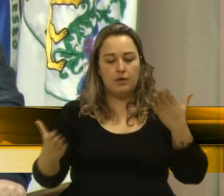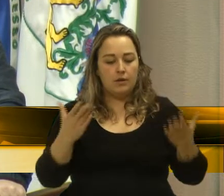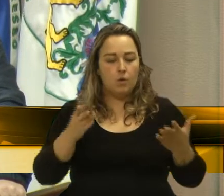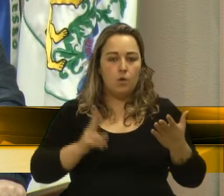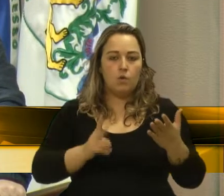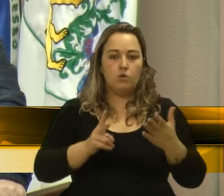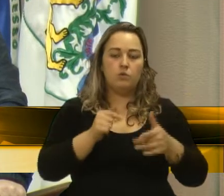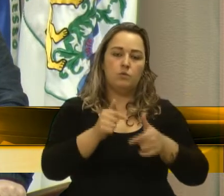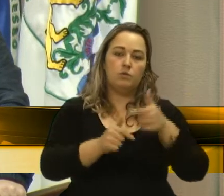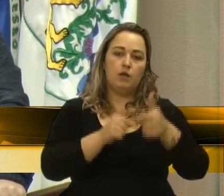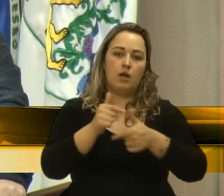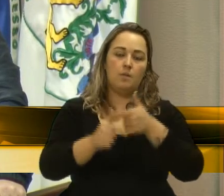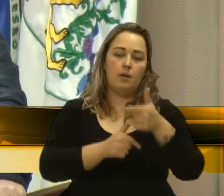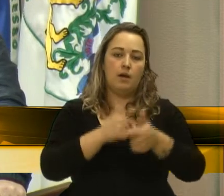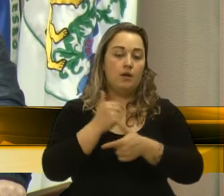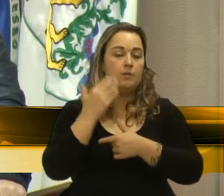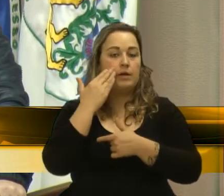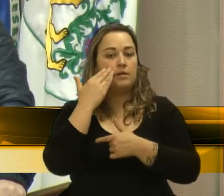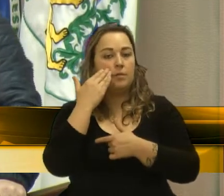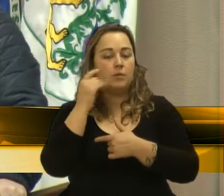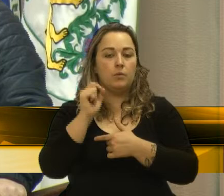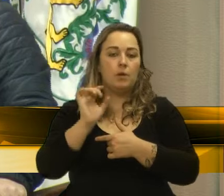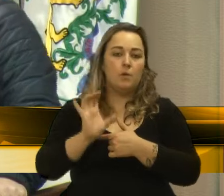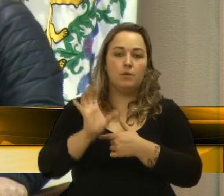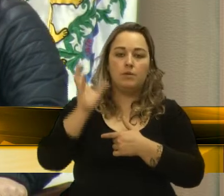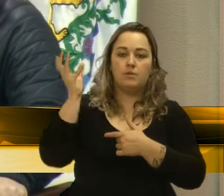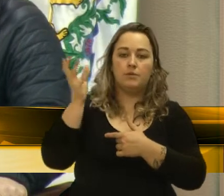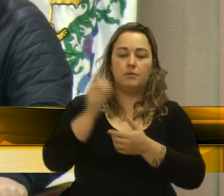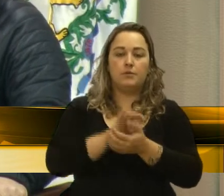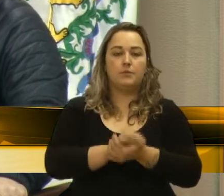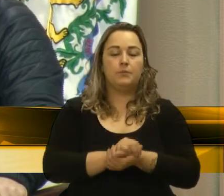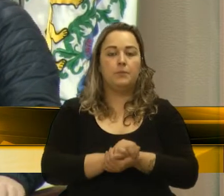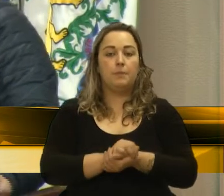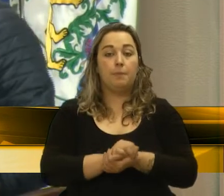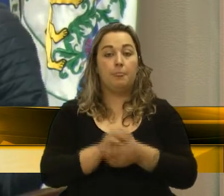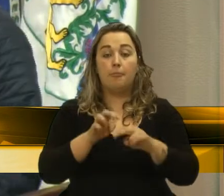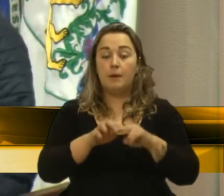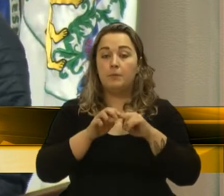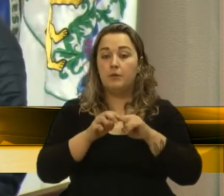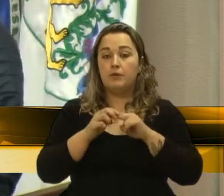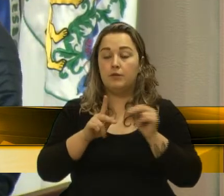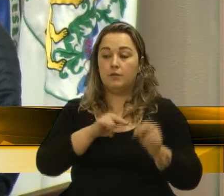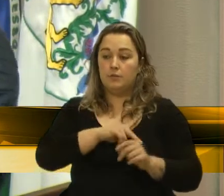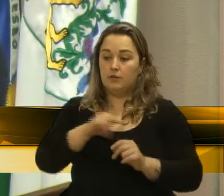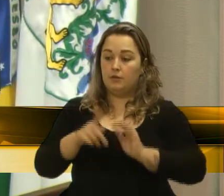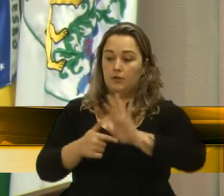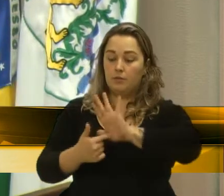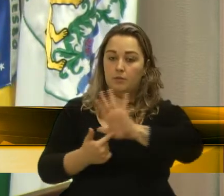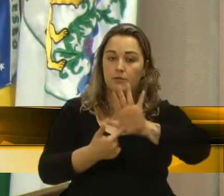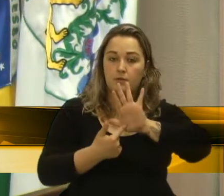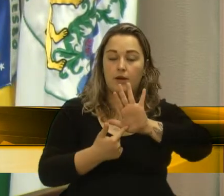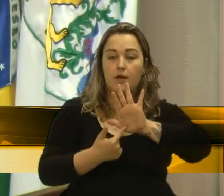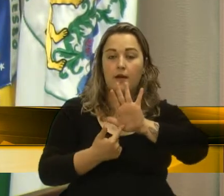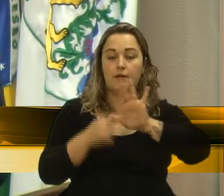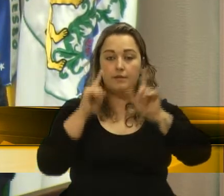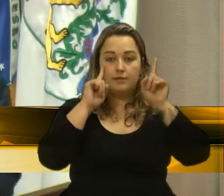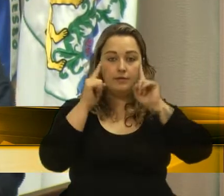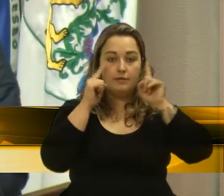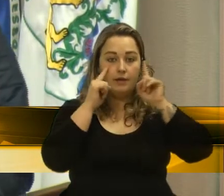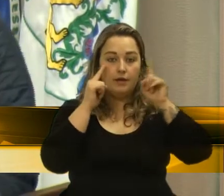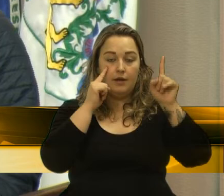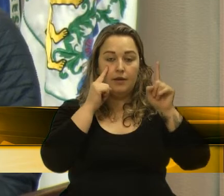trabalho de atrativo e das mais variadas situações. Então, senhor presidente, além de trazer essas iniciativas, ela